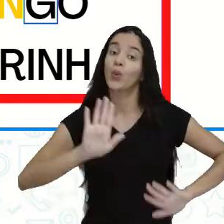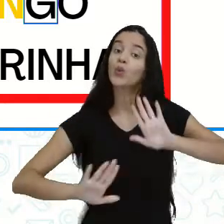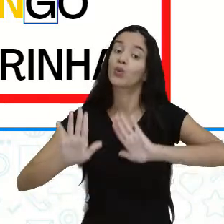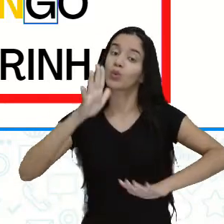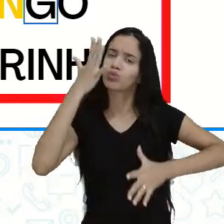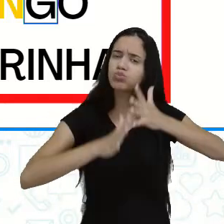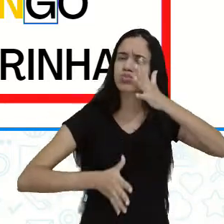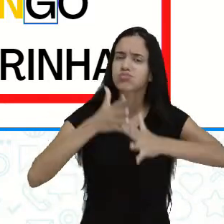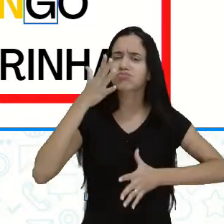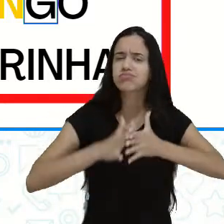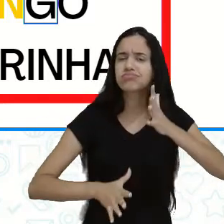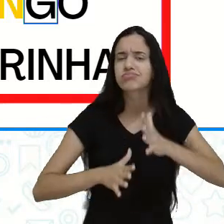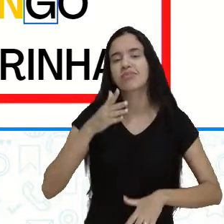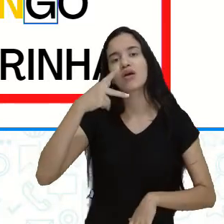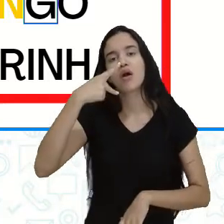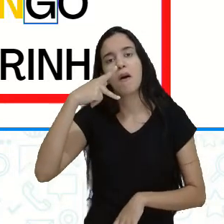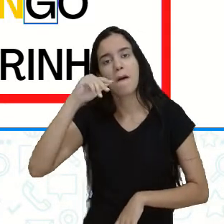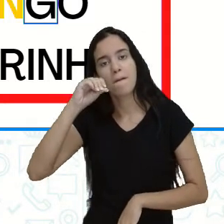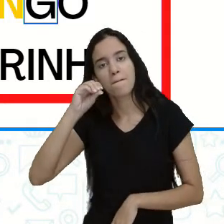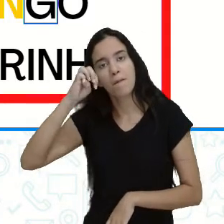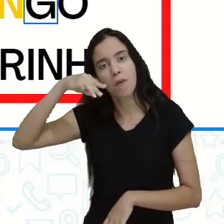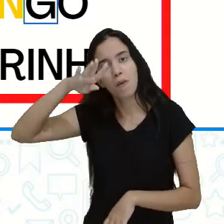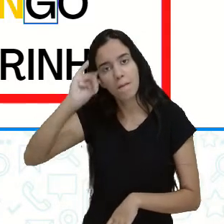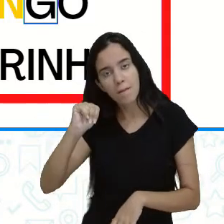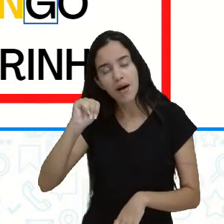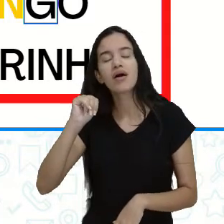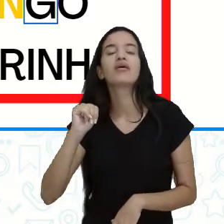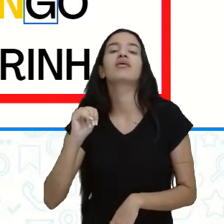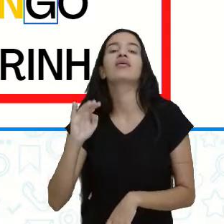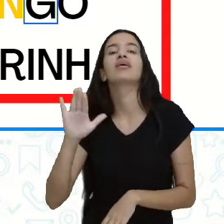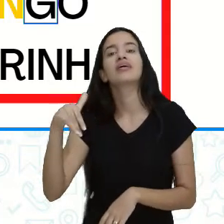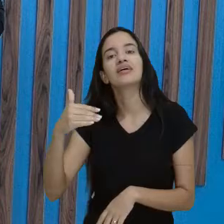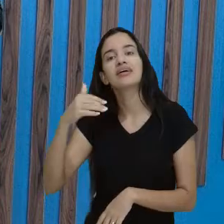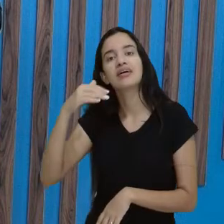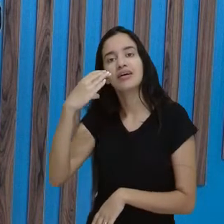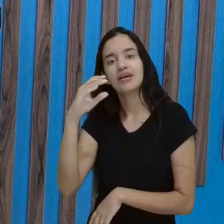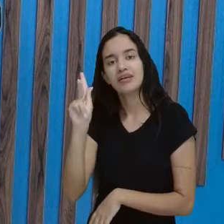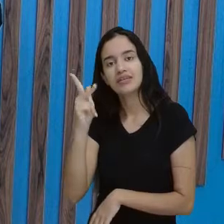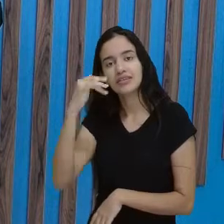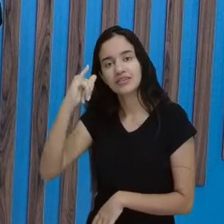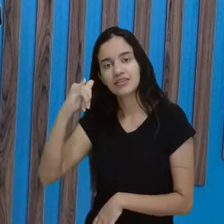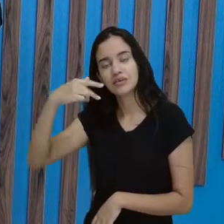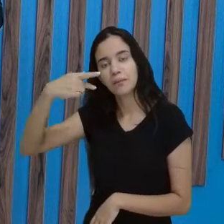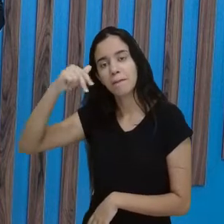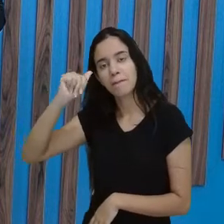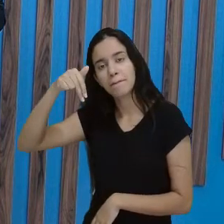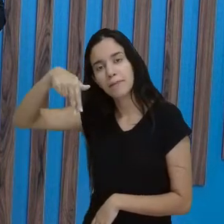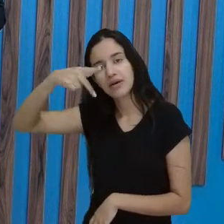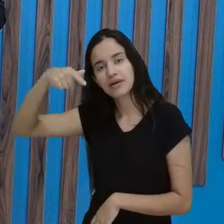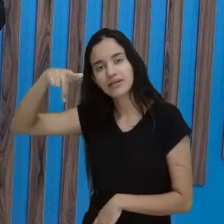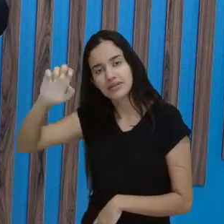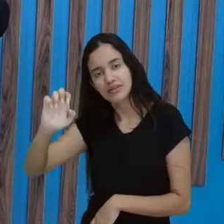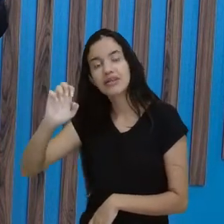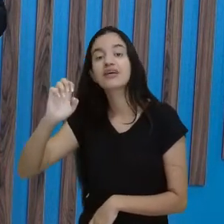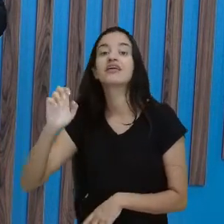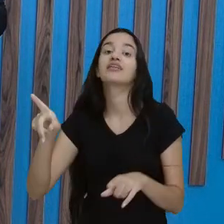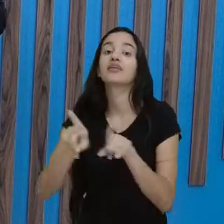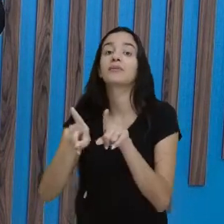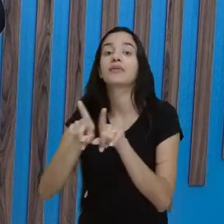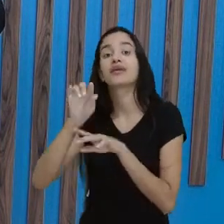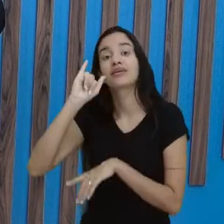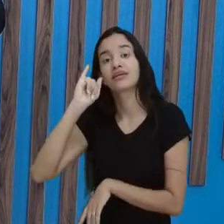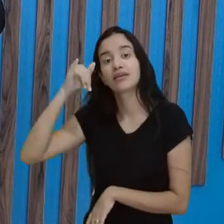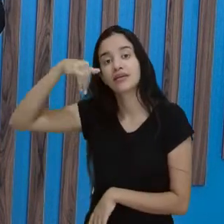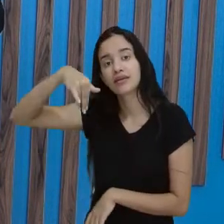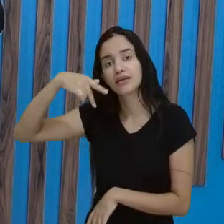hein? Pomba, marimbondo, chimpanzé, impala. Percebam que nesse primeiro quadro